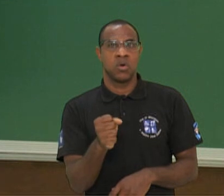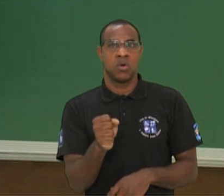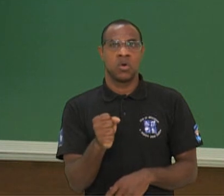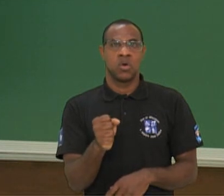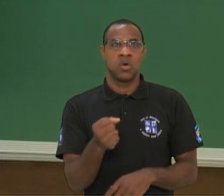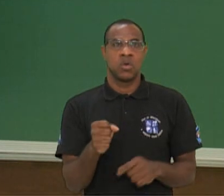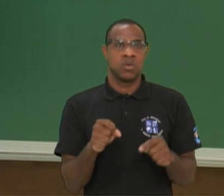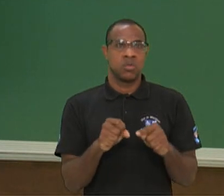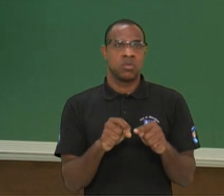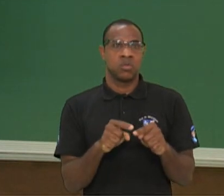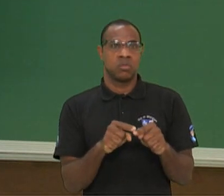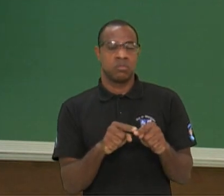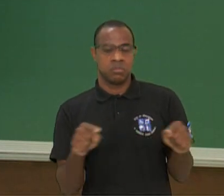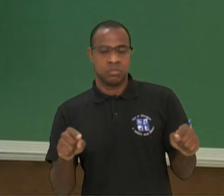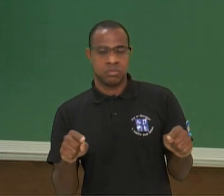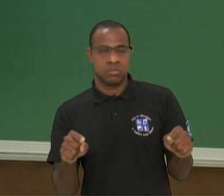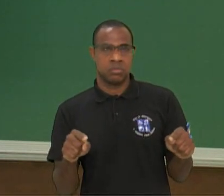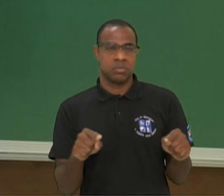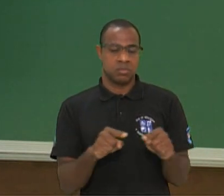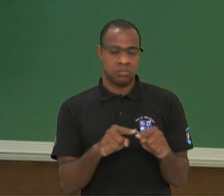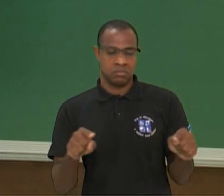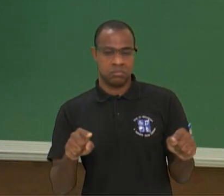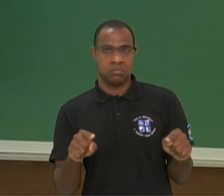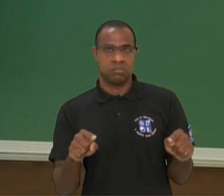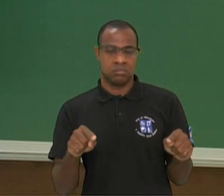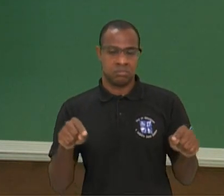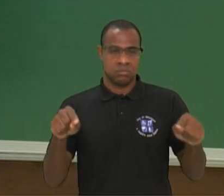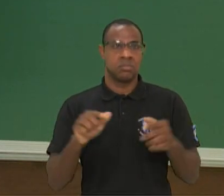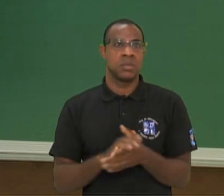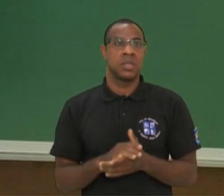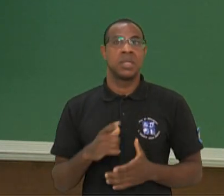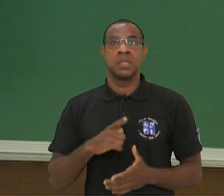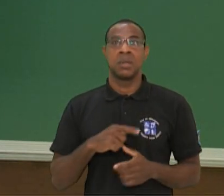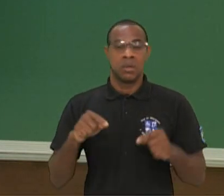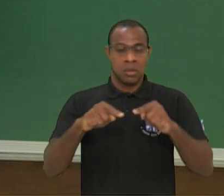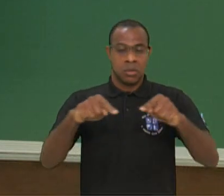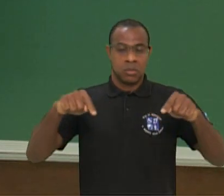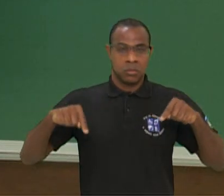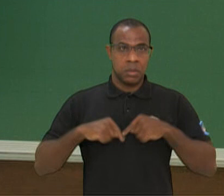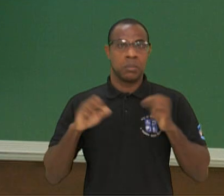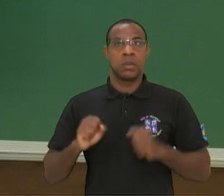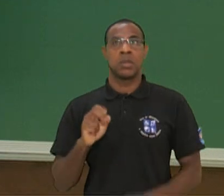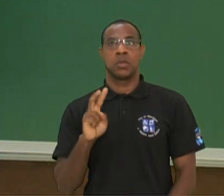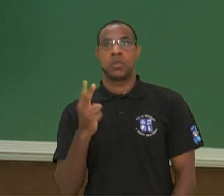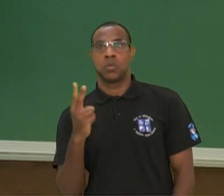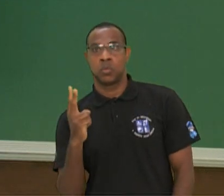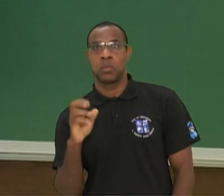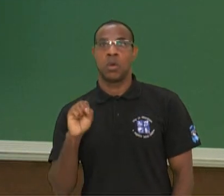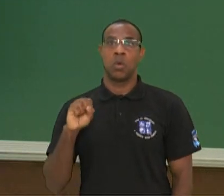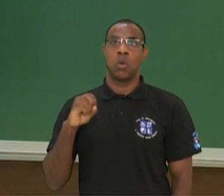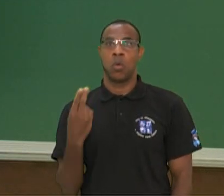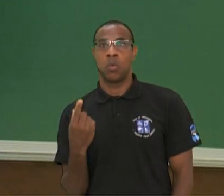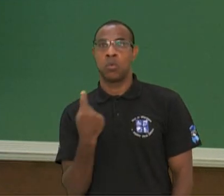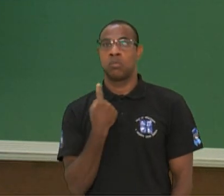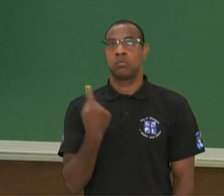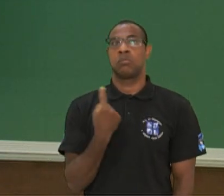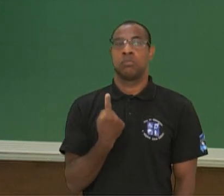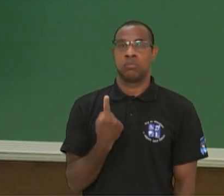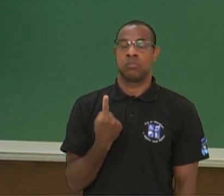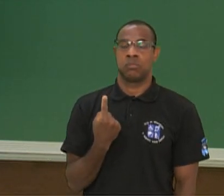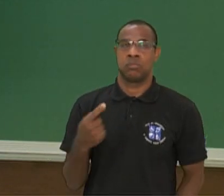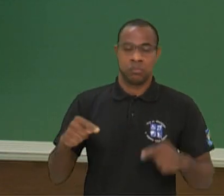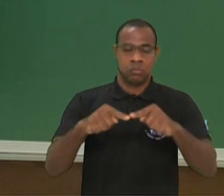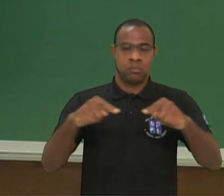8,32. Então, essa diferença de 1,37 é somente quando a disputa é feita em duplas. A rede, ela tem,